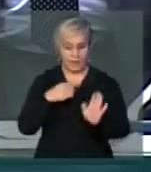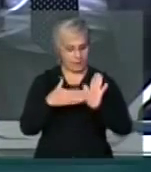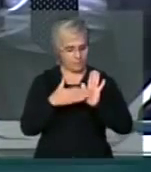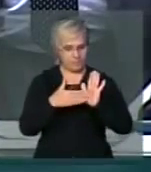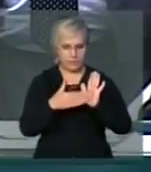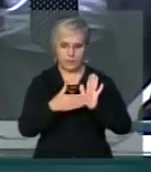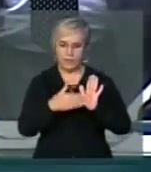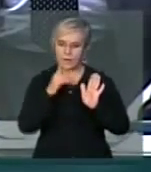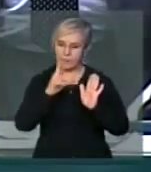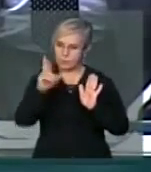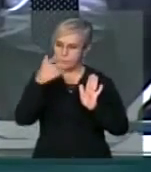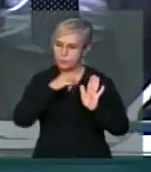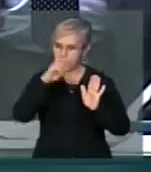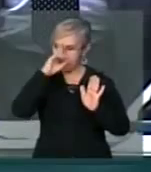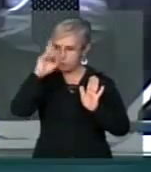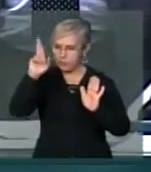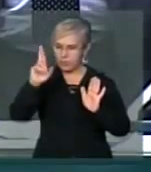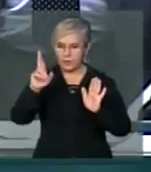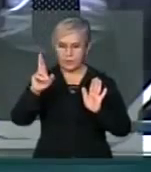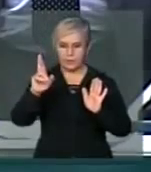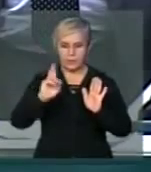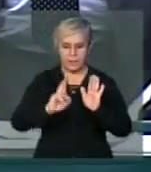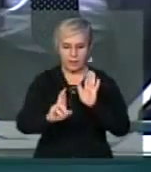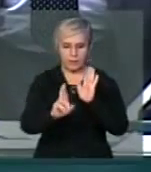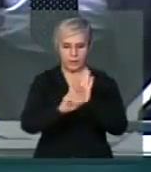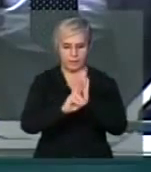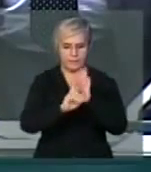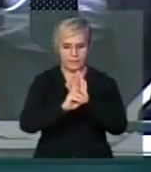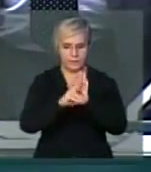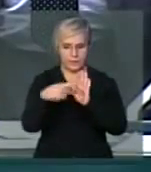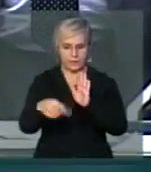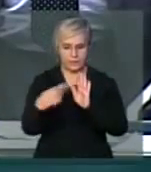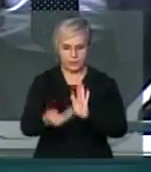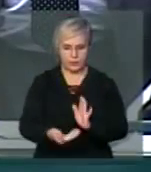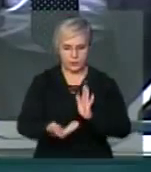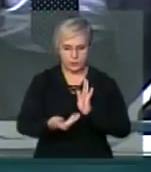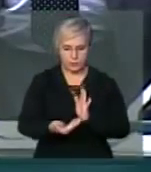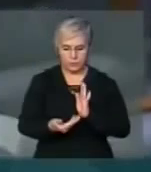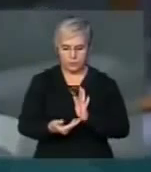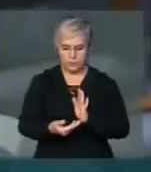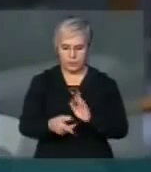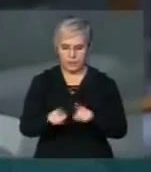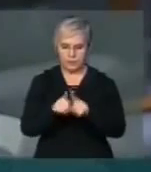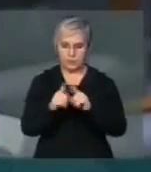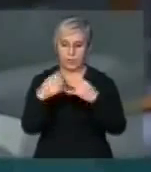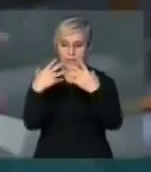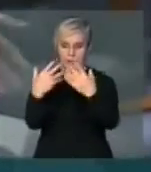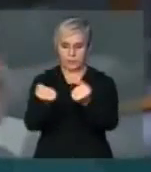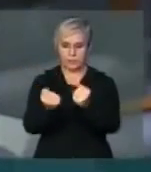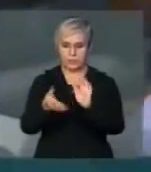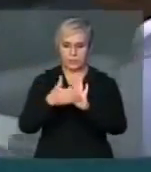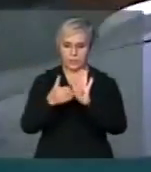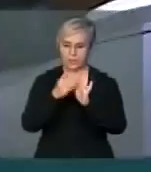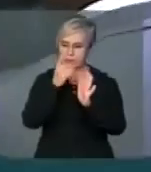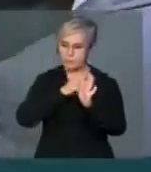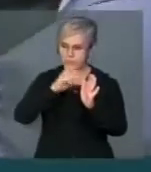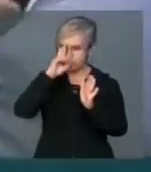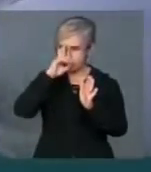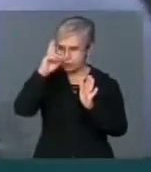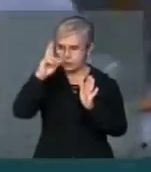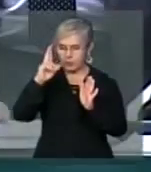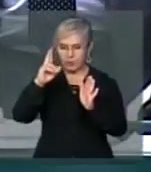Congresso encaminha ao presidente do Senado. Eu vou encaminhar, eu falei isso já, eu vou encaminhar como sugestão. Eu vou acolher a proposta de Vossa Excelência